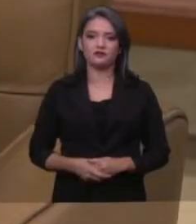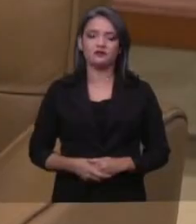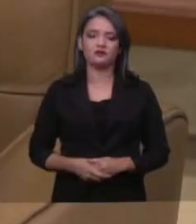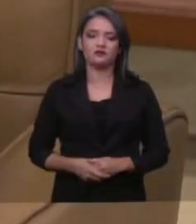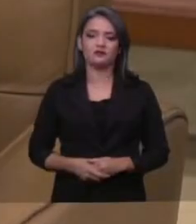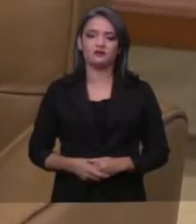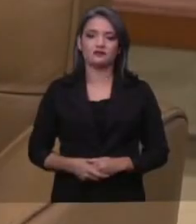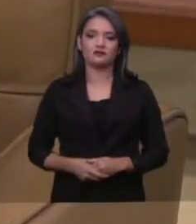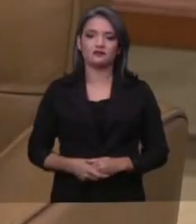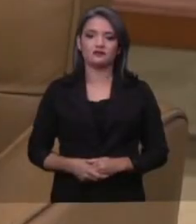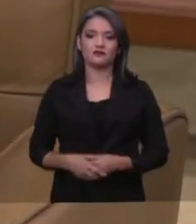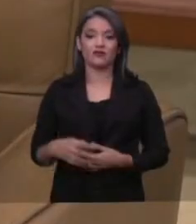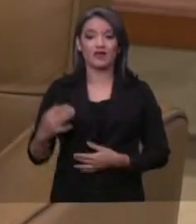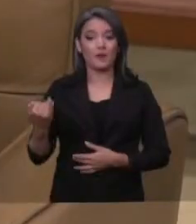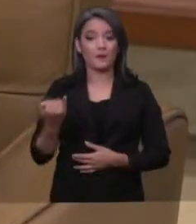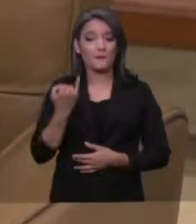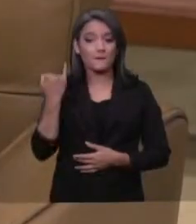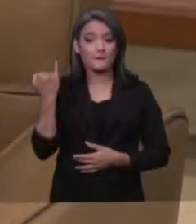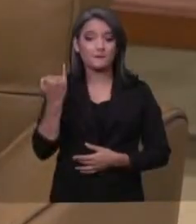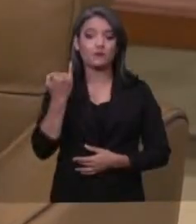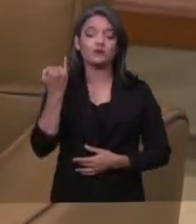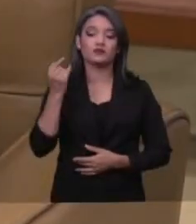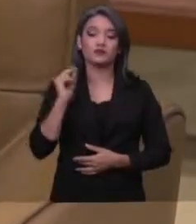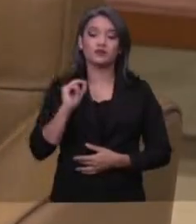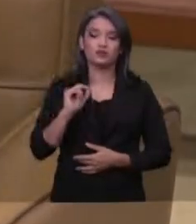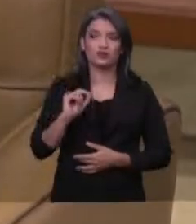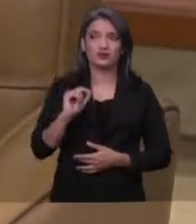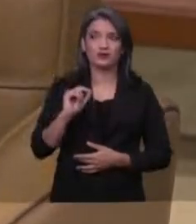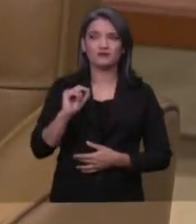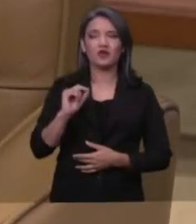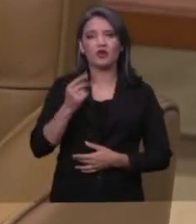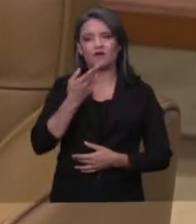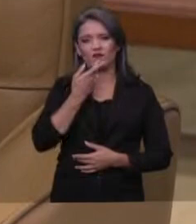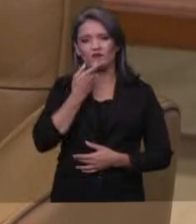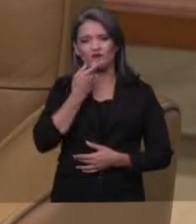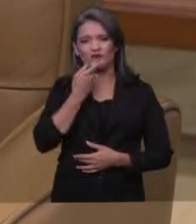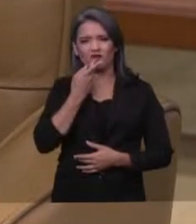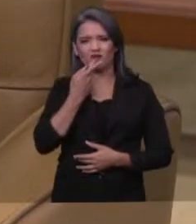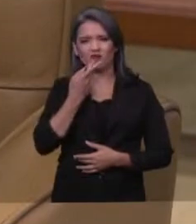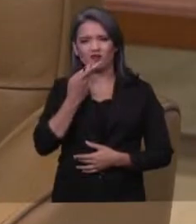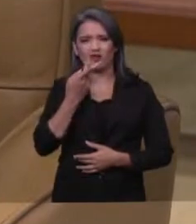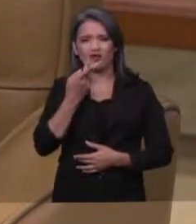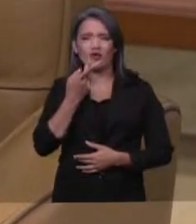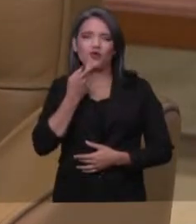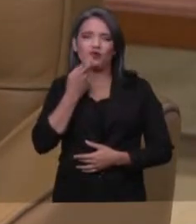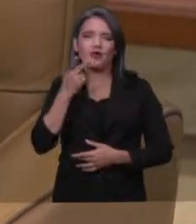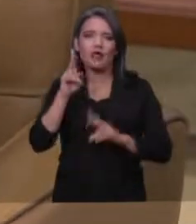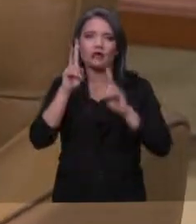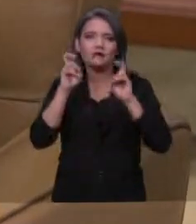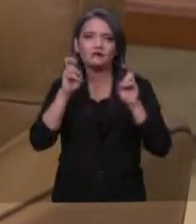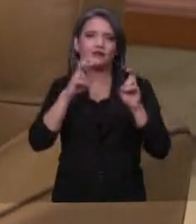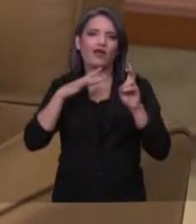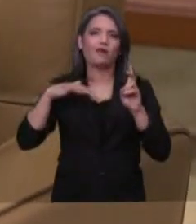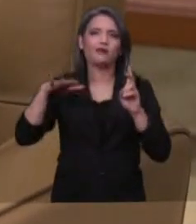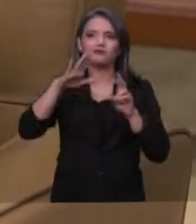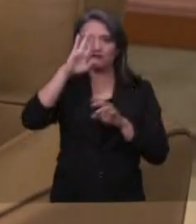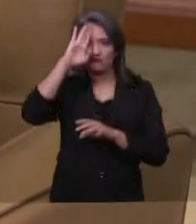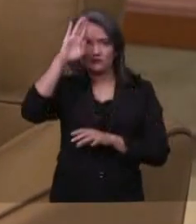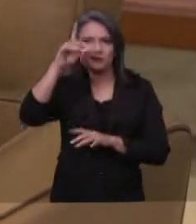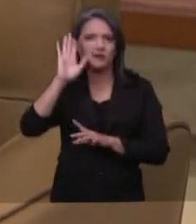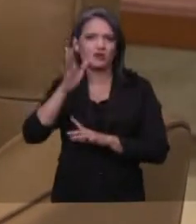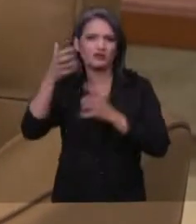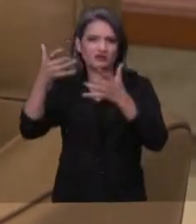percamos de vista, e eu vou tratar pouco da questão central, uma vez que já foi bastante desenvolvido,